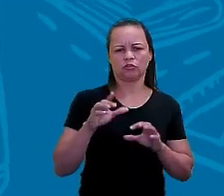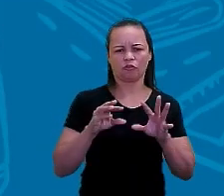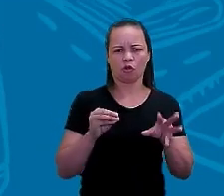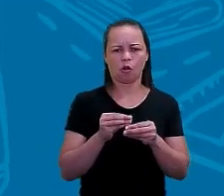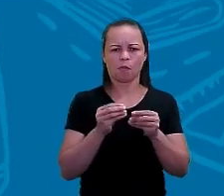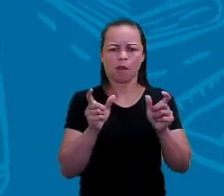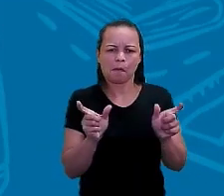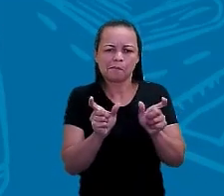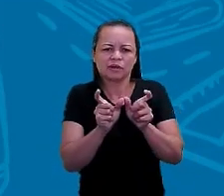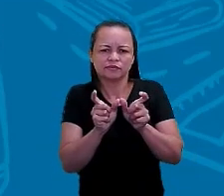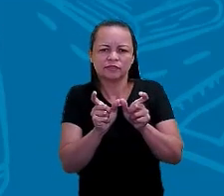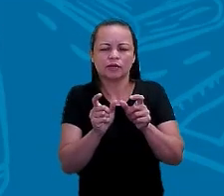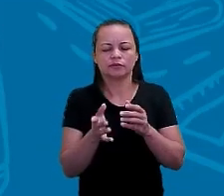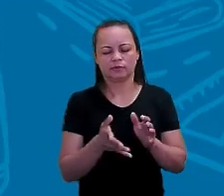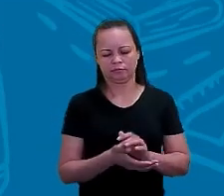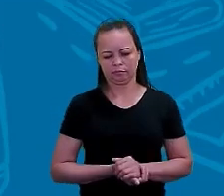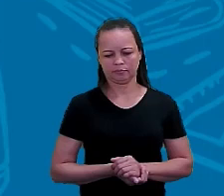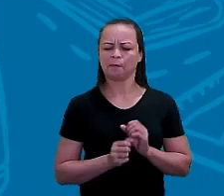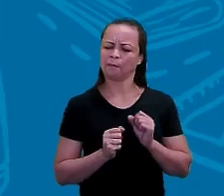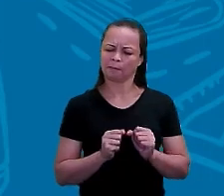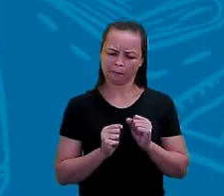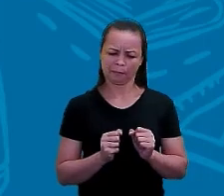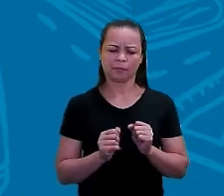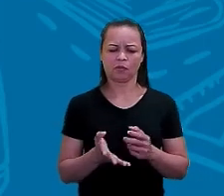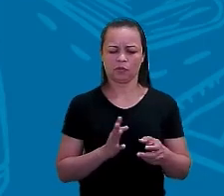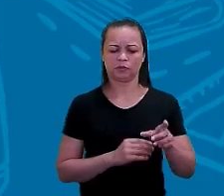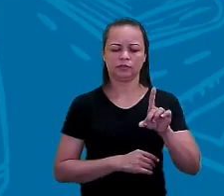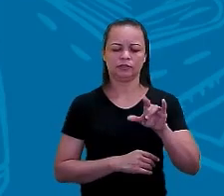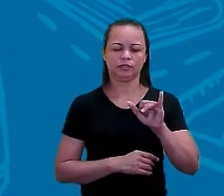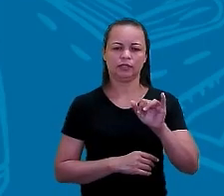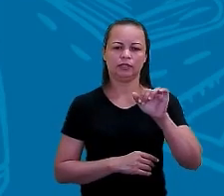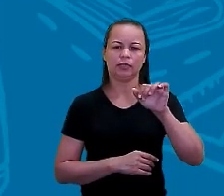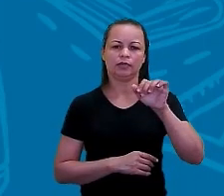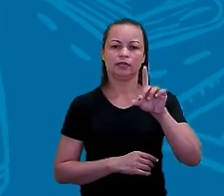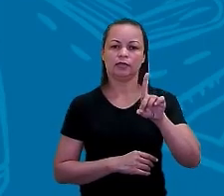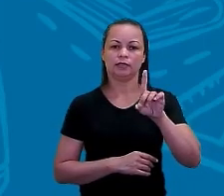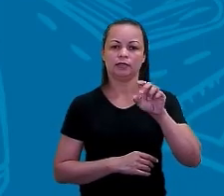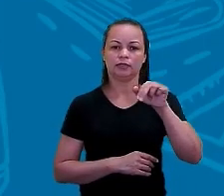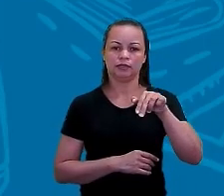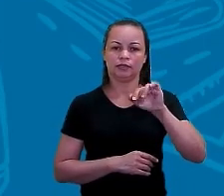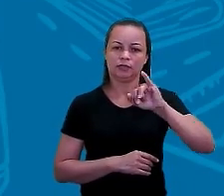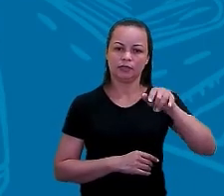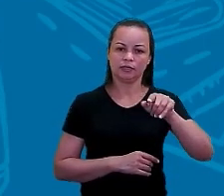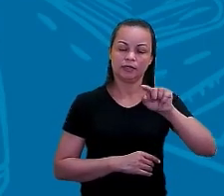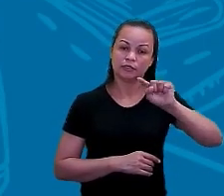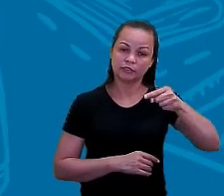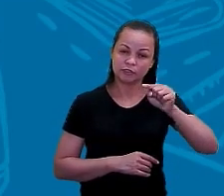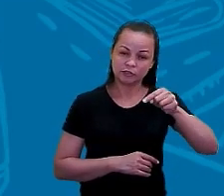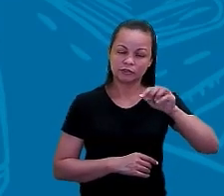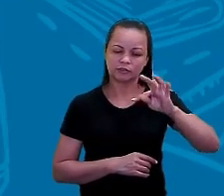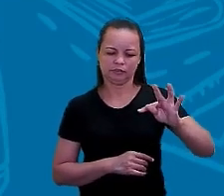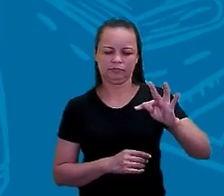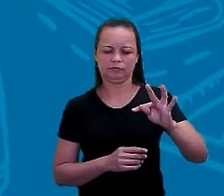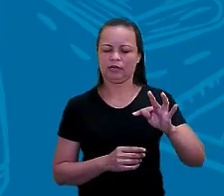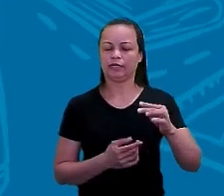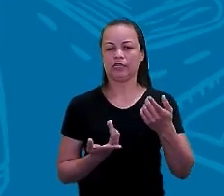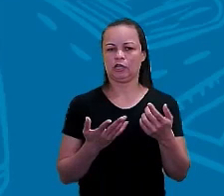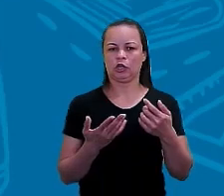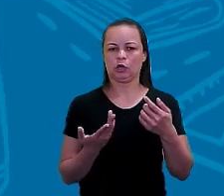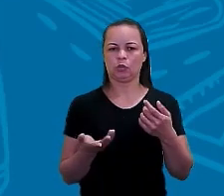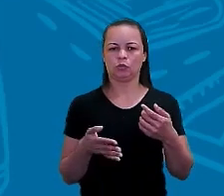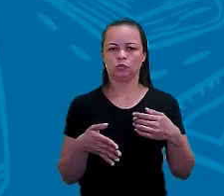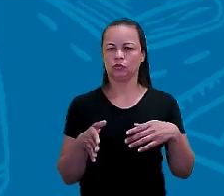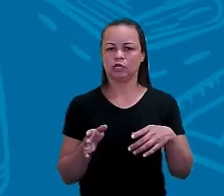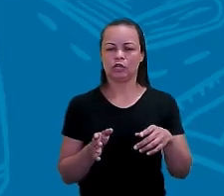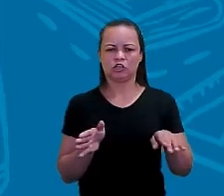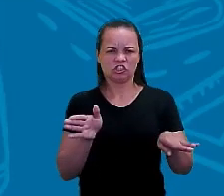didn't. I didn't arrive early. I didn't arrive early, que é a mesma coisa. Eu não cheguei cedo. We took